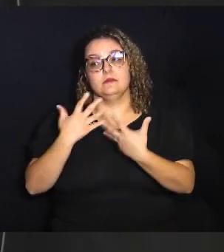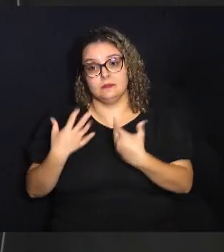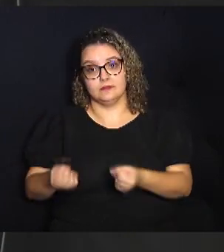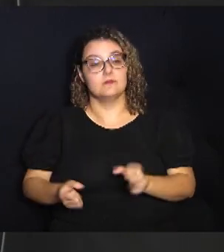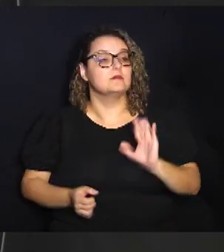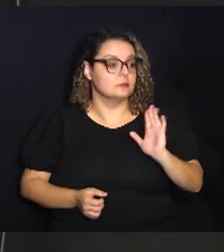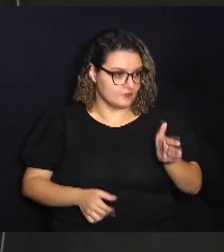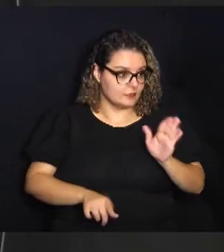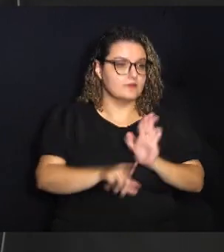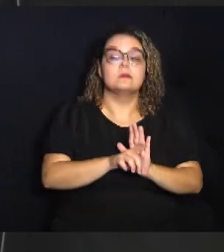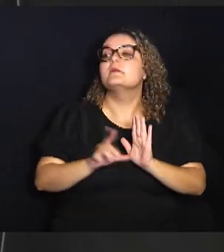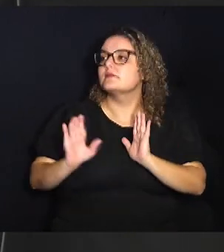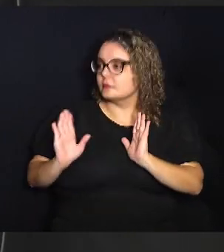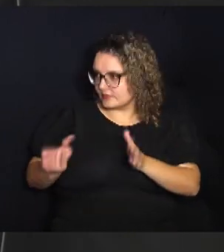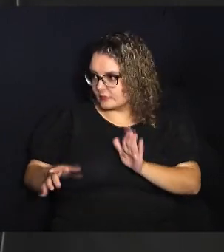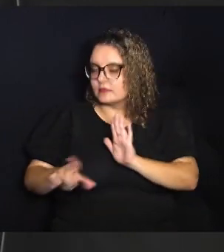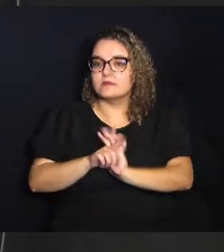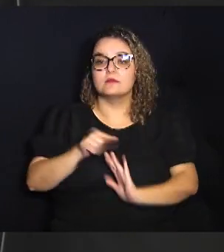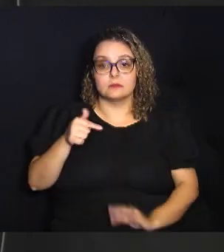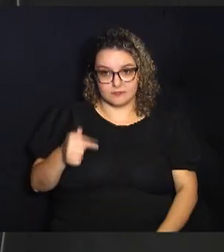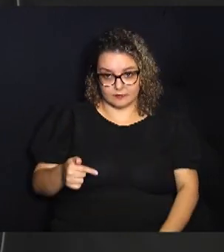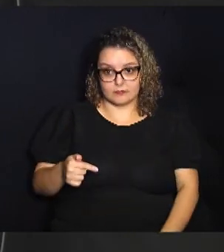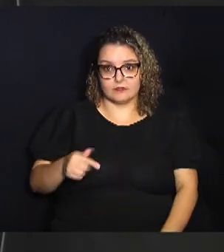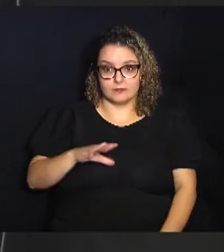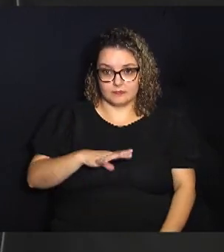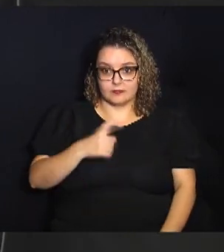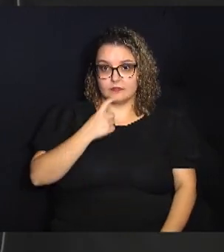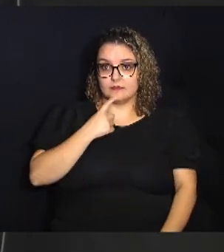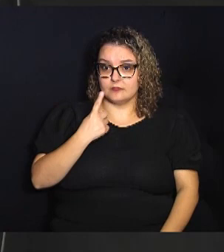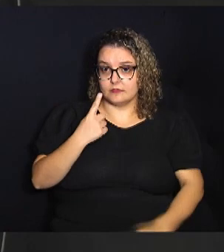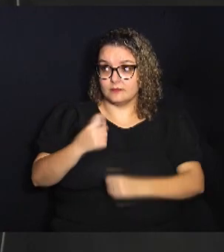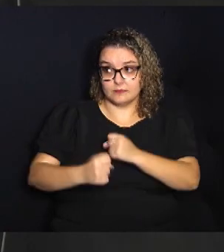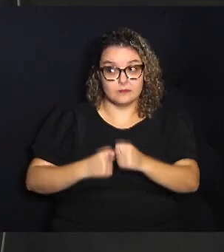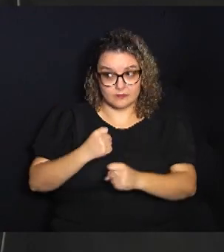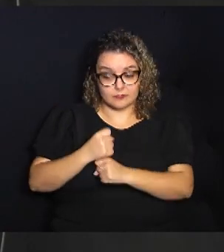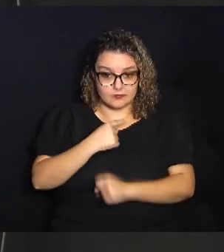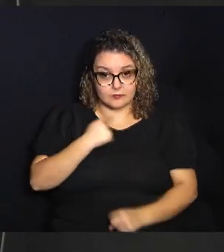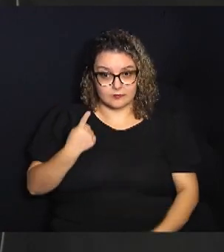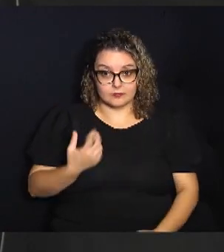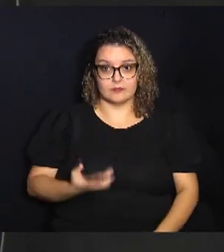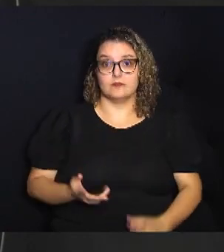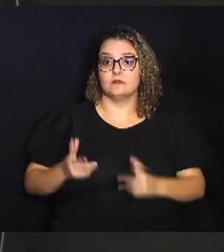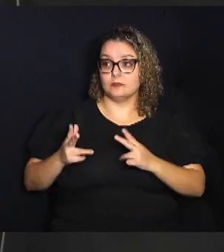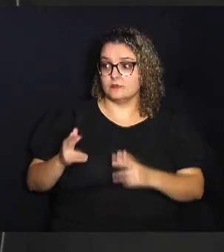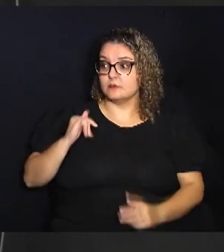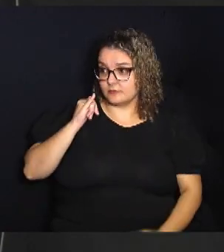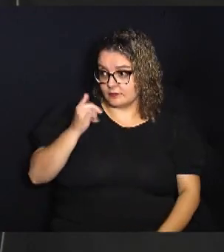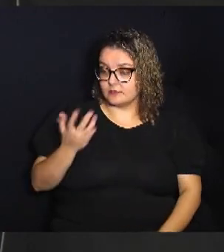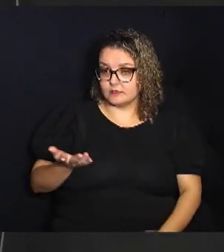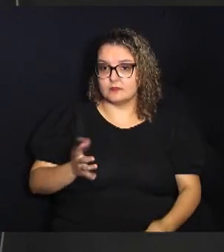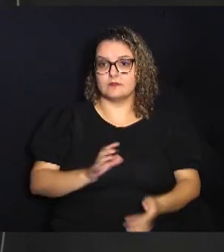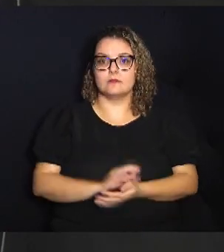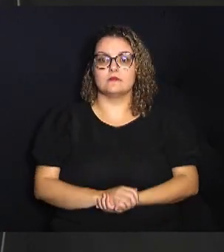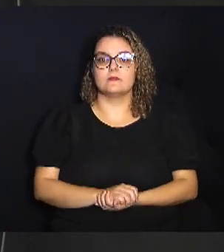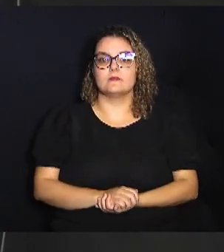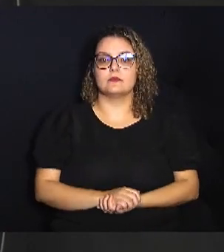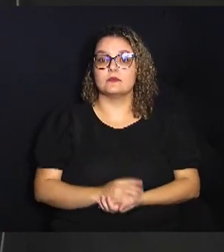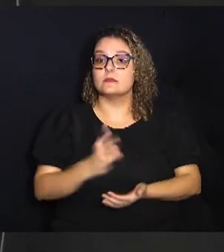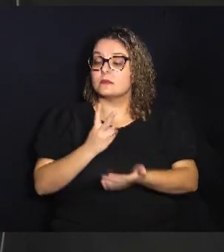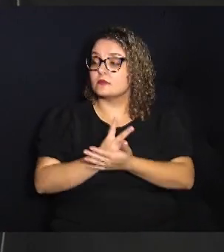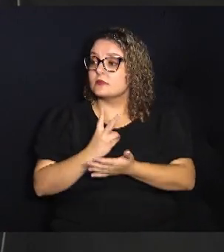são leis. Já são leis. 7 em Campinas no prazo de um ano. Certo. Mirla, como você colocou aqui, eu sempre